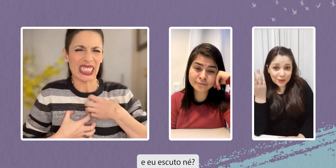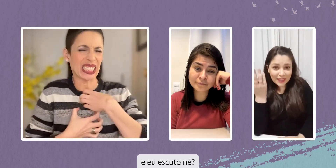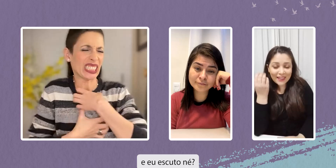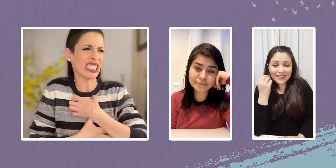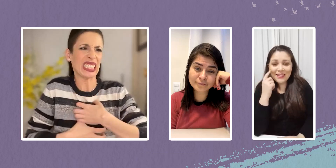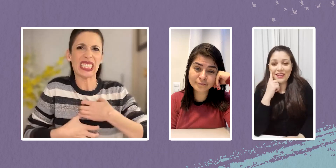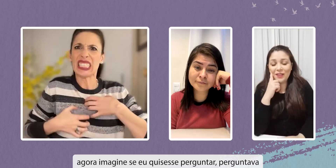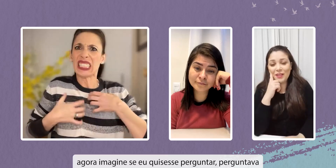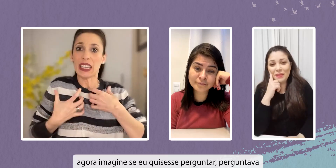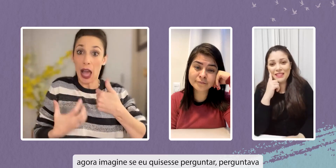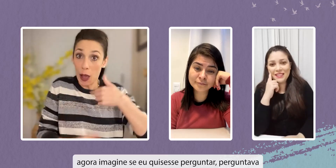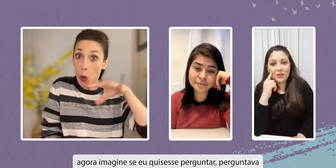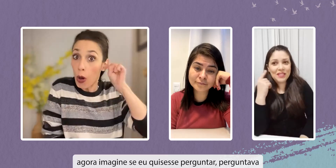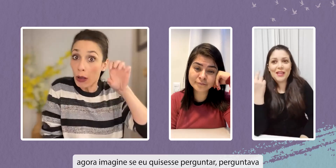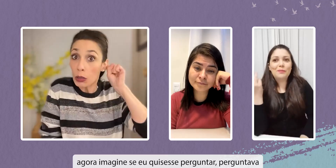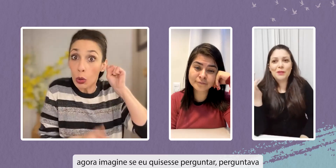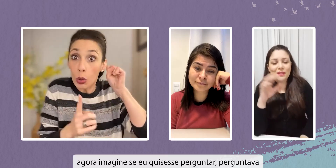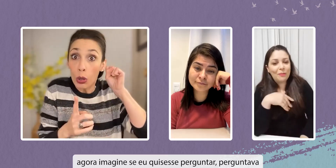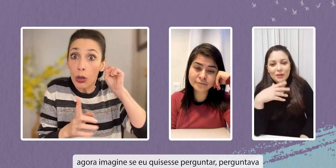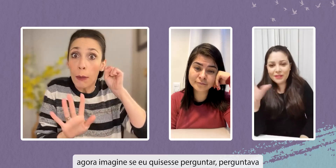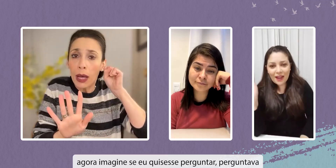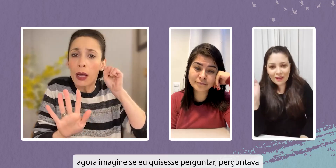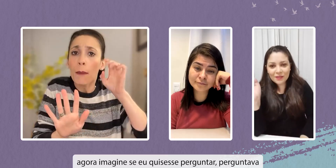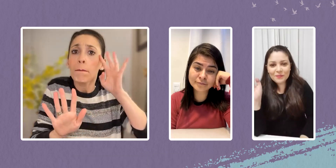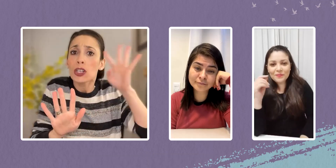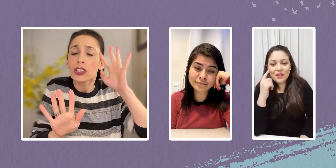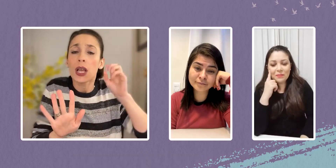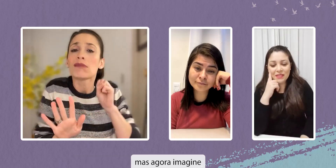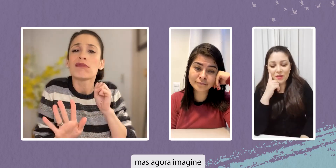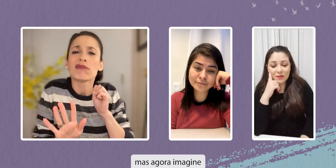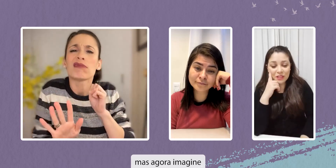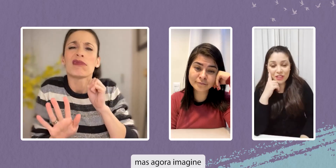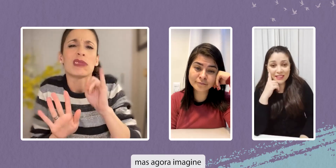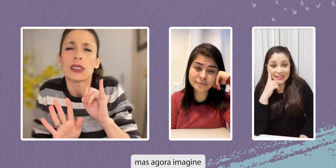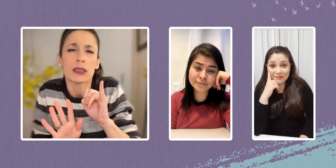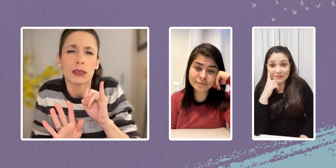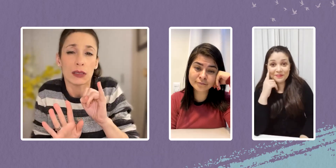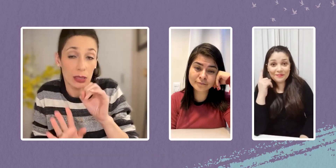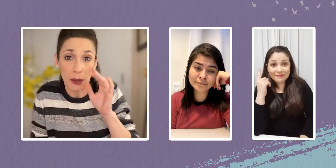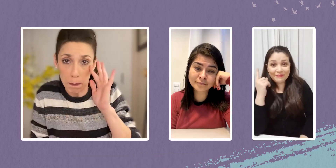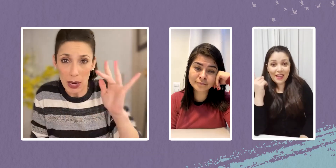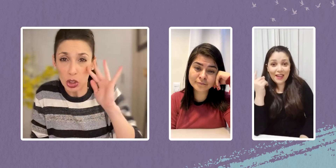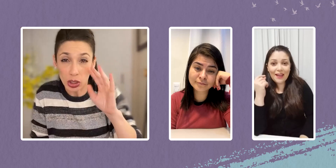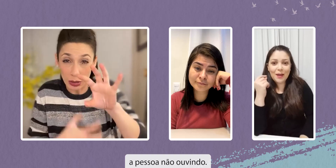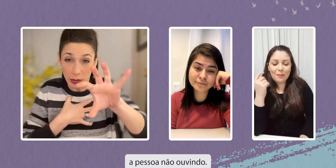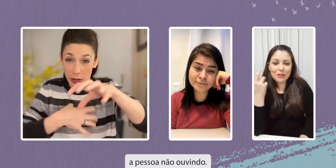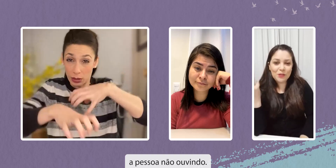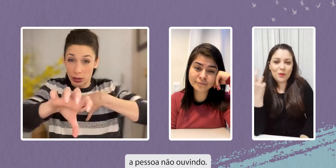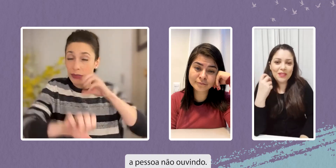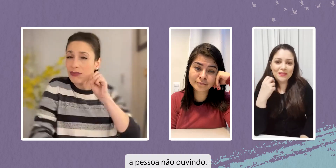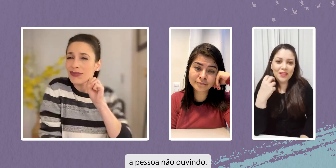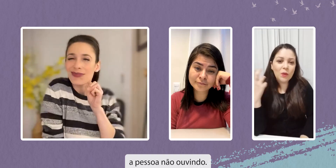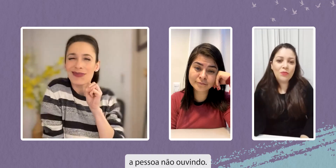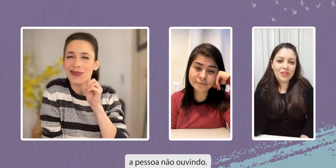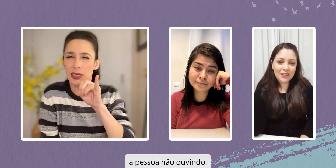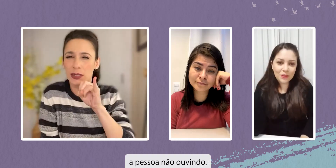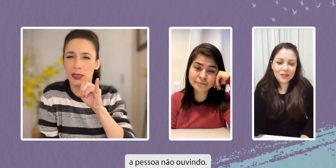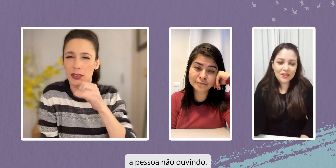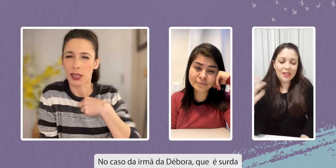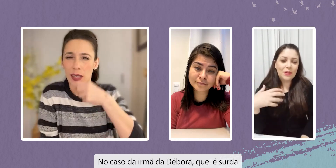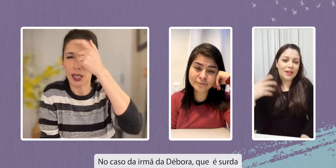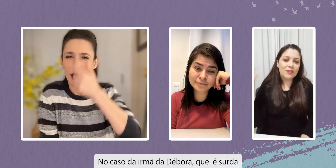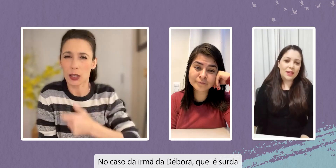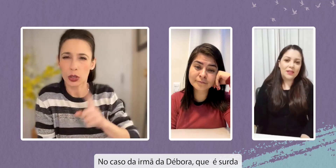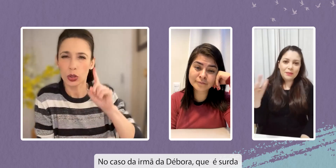eu escuto, né? Agora imagine, se eu quisesse perguntar, eu perguntava. Mas agora imagine, né, a pessoa não